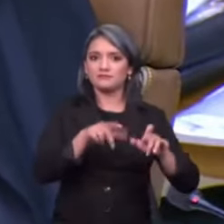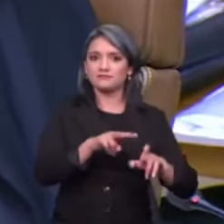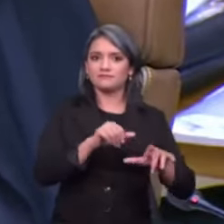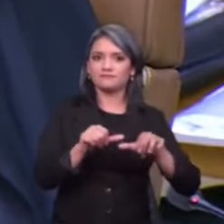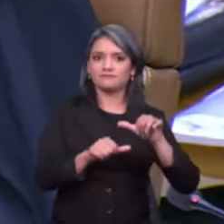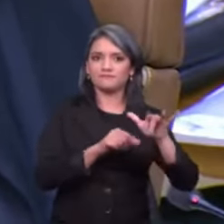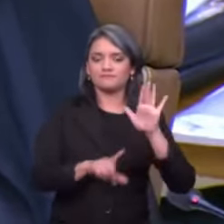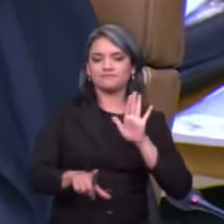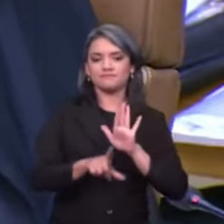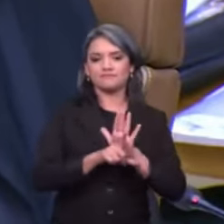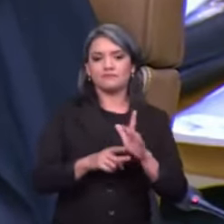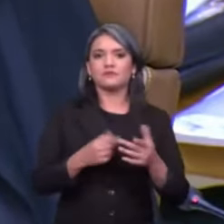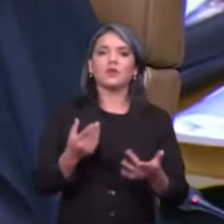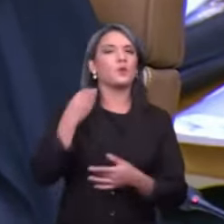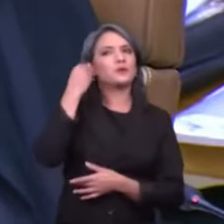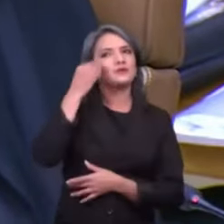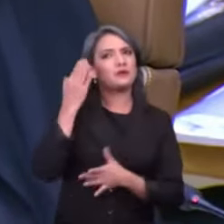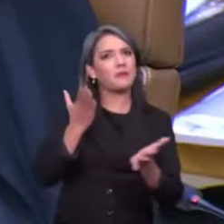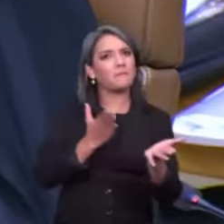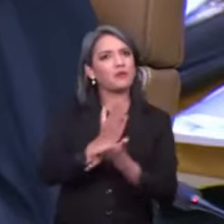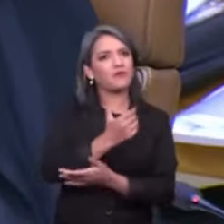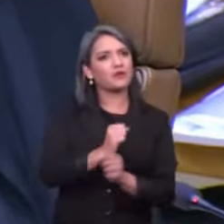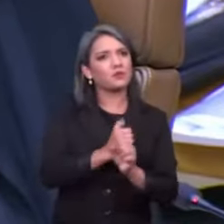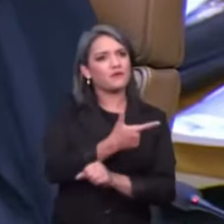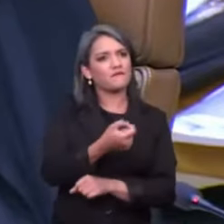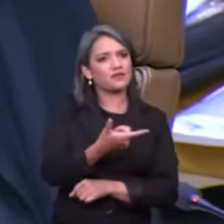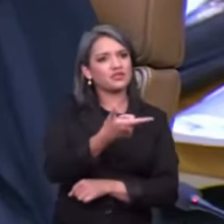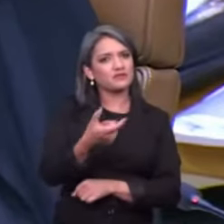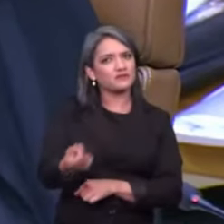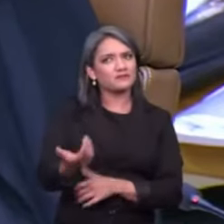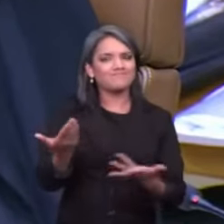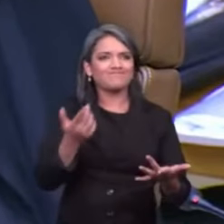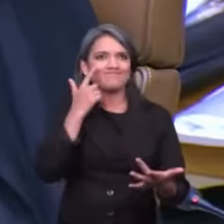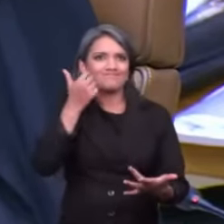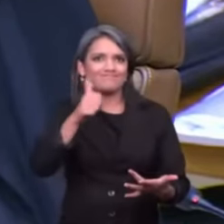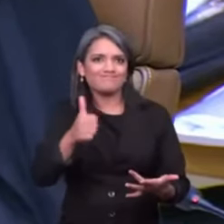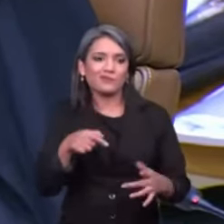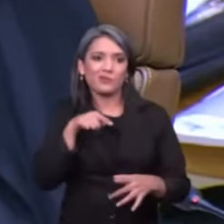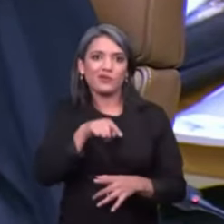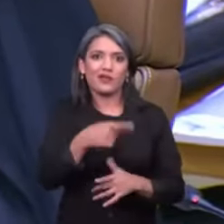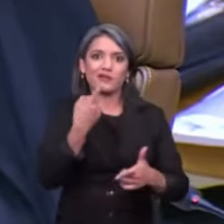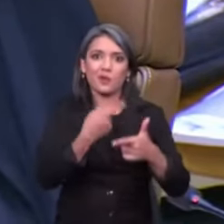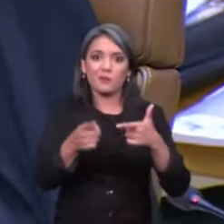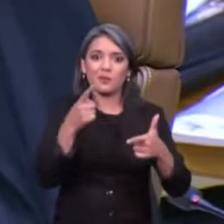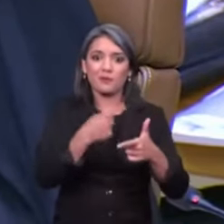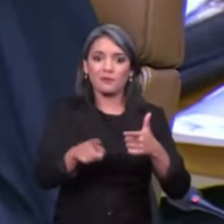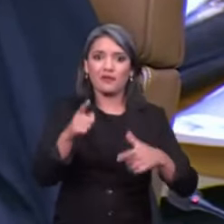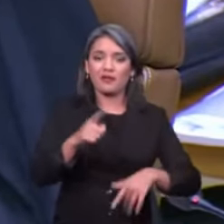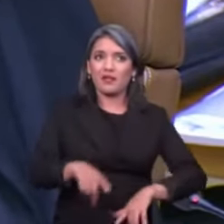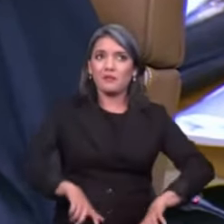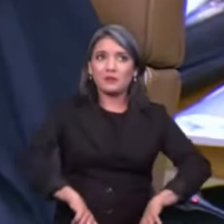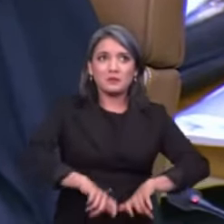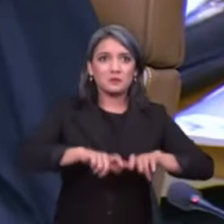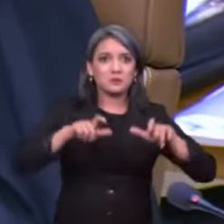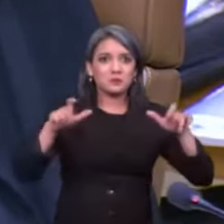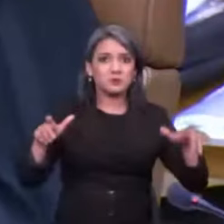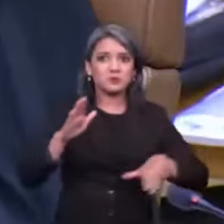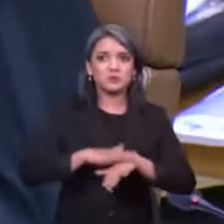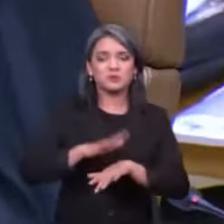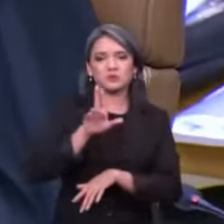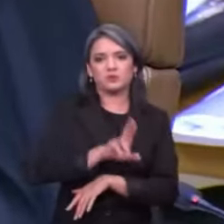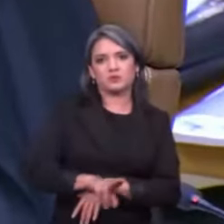uma experiência aprovada em 2020, é revista à medida que o Estado enfrenta a crise do fentanil e o crescente consumo público de